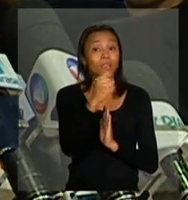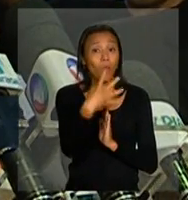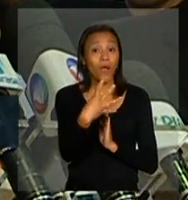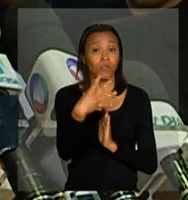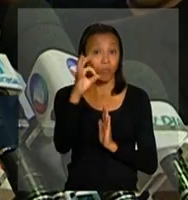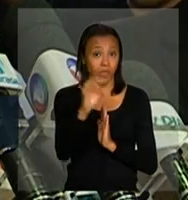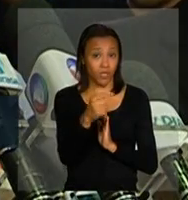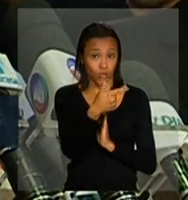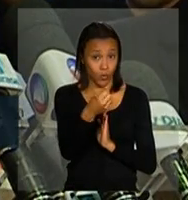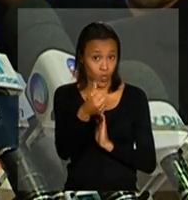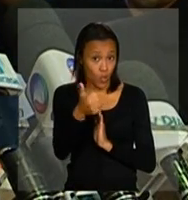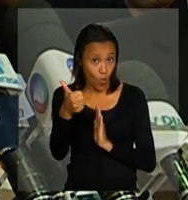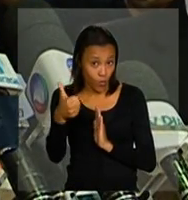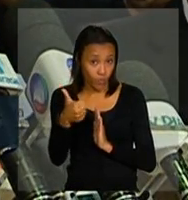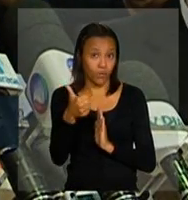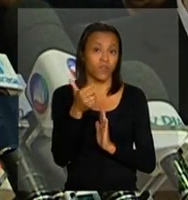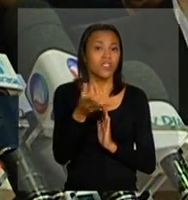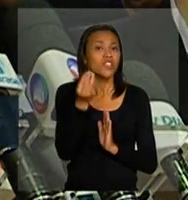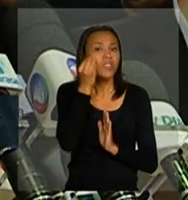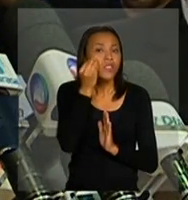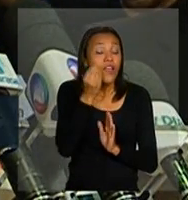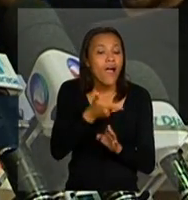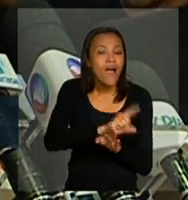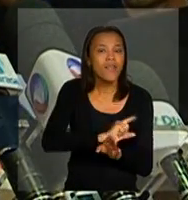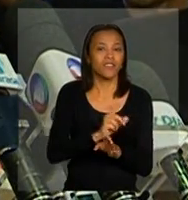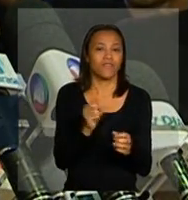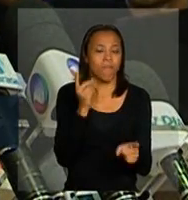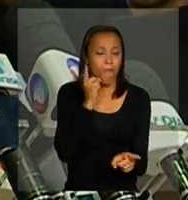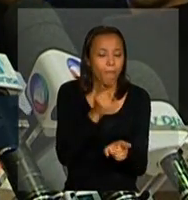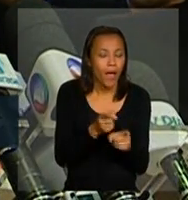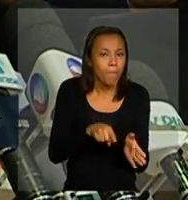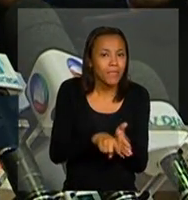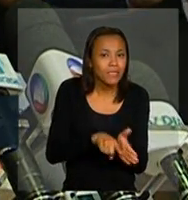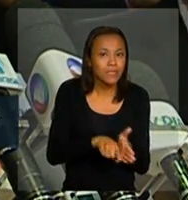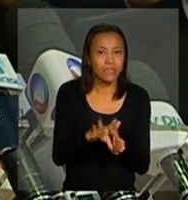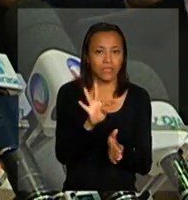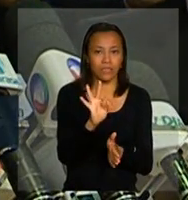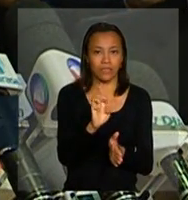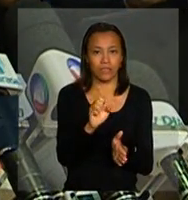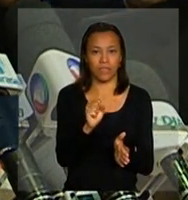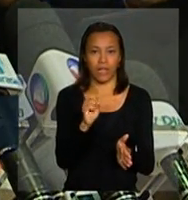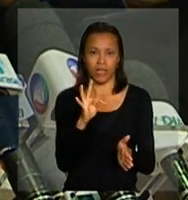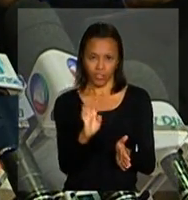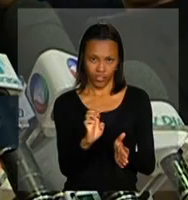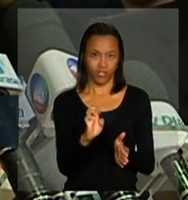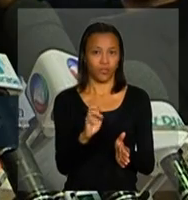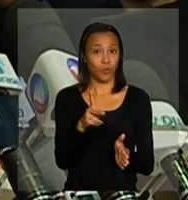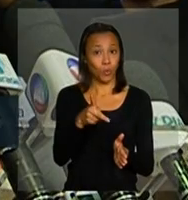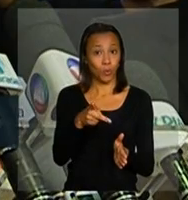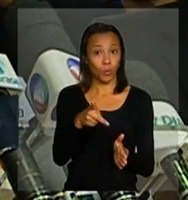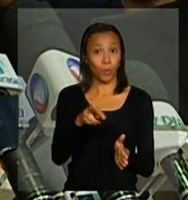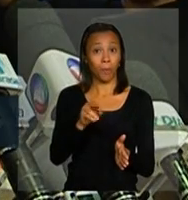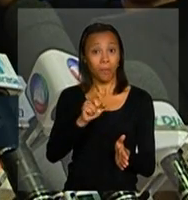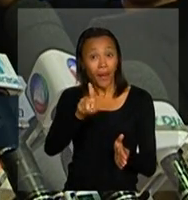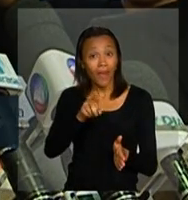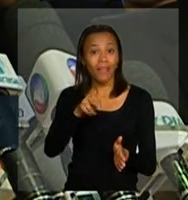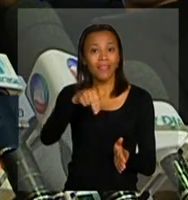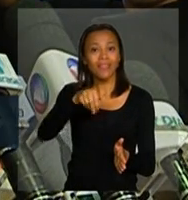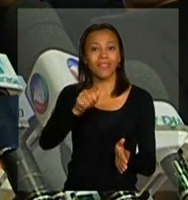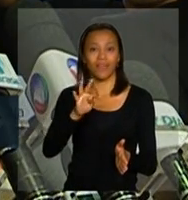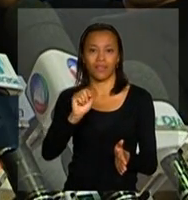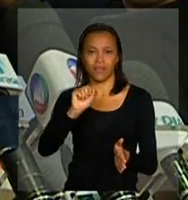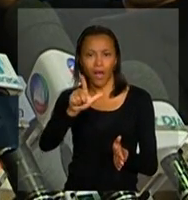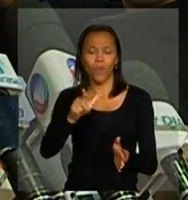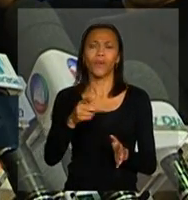2011, das gestantes que fazem o teste pelo HIV no pré-natal. Esse é o principal motivo, por exemplo, por termos reduzido em mais